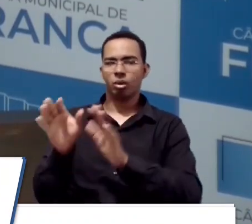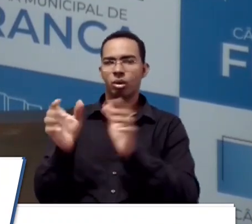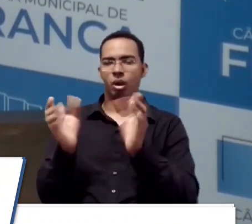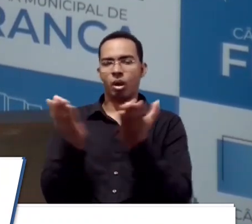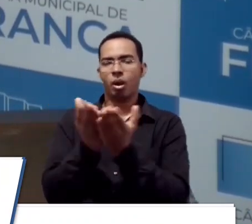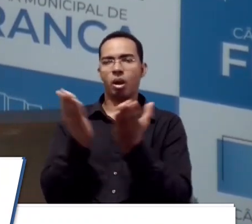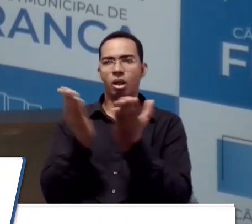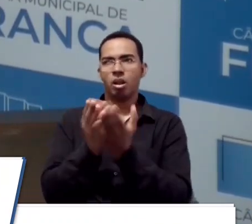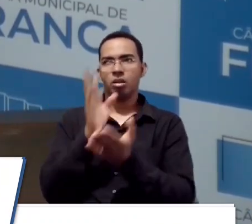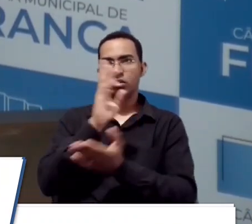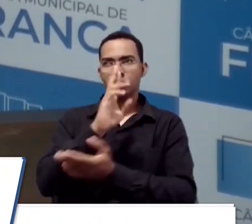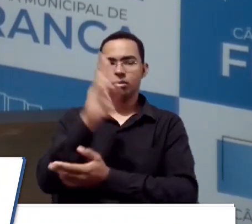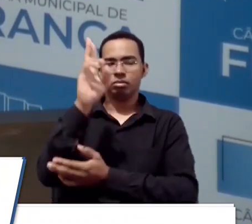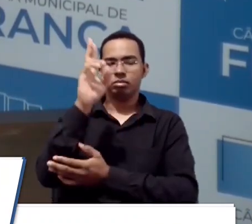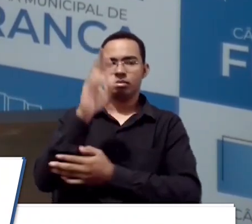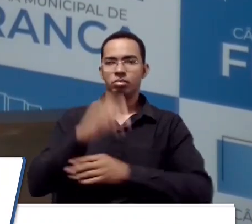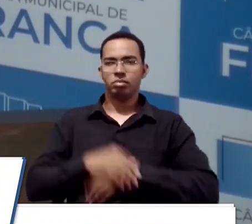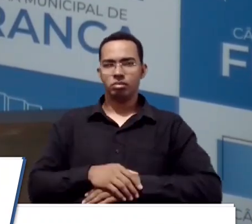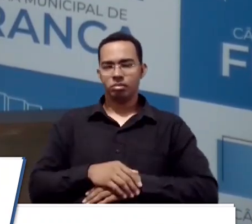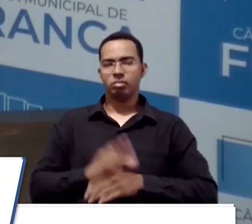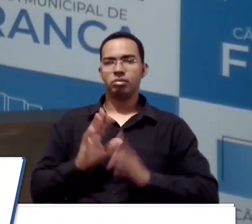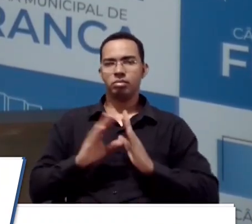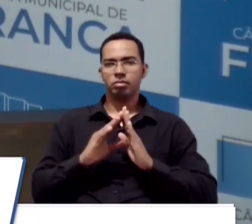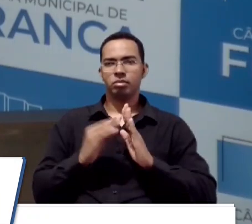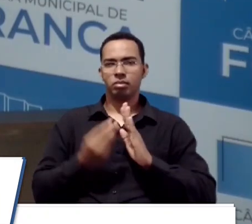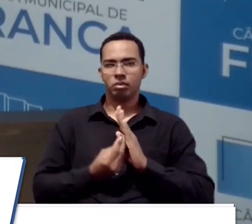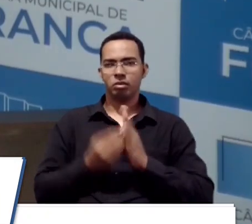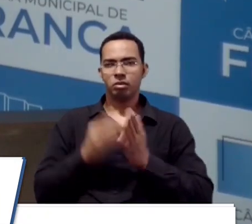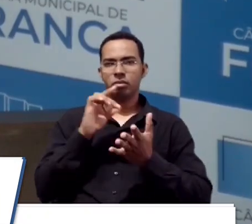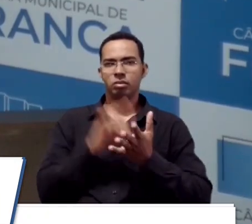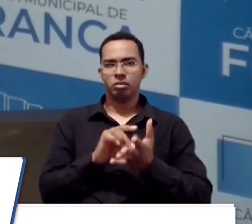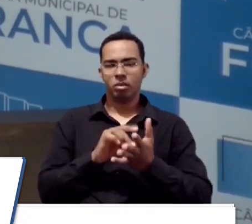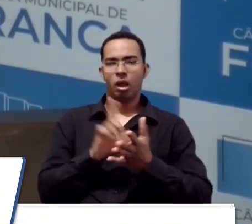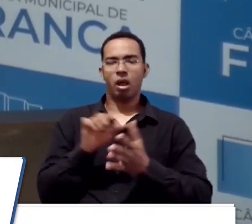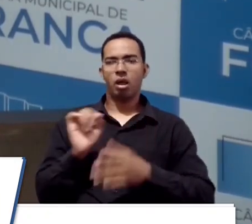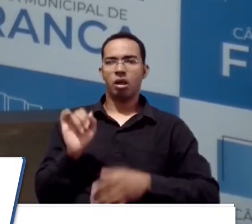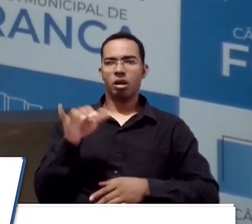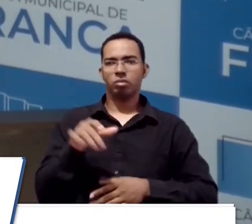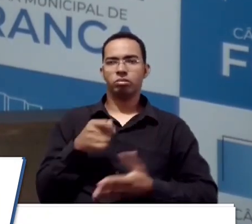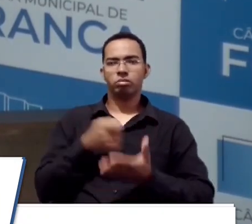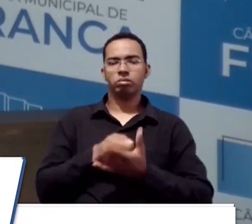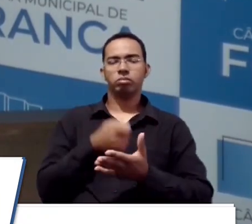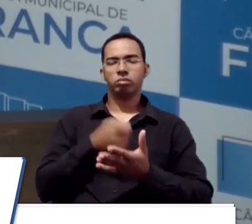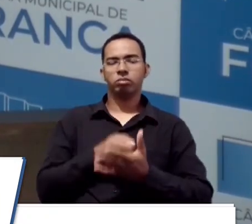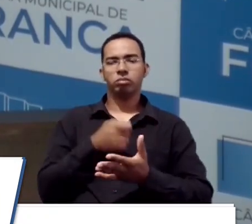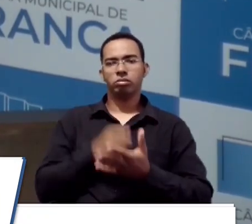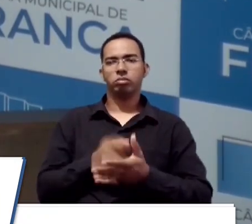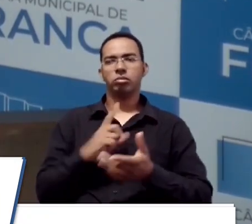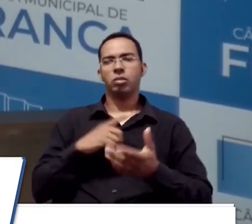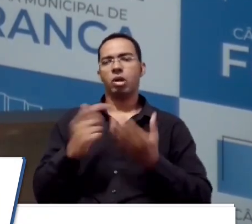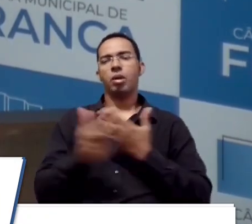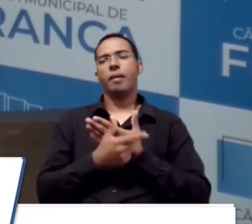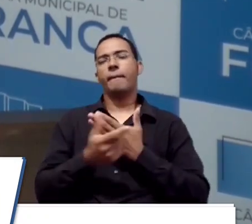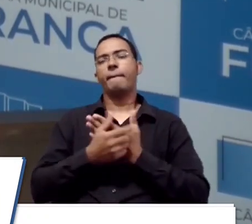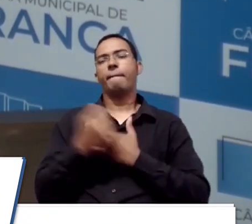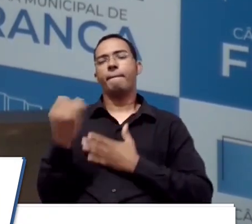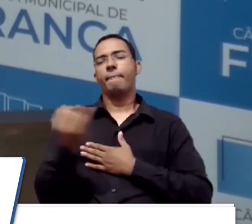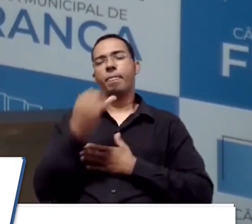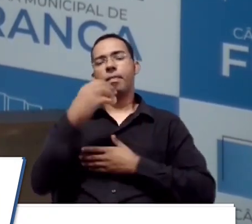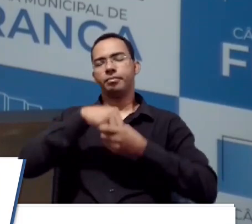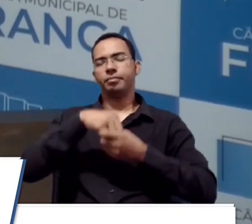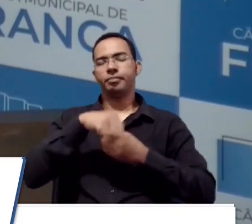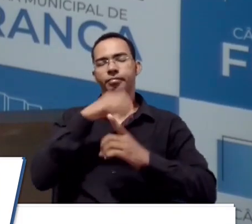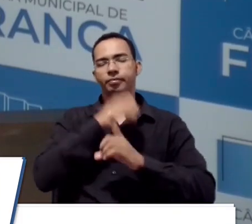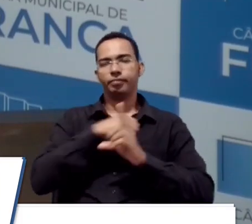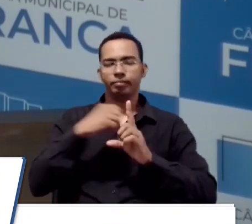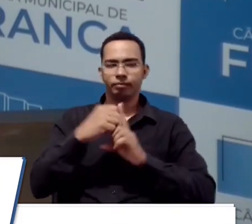Senhor. A igreja é uma instituição essencial e tem um papel muito importante na sociedade como